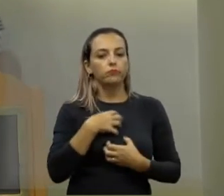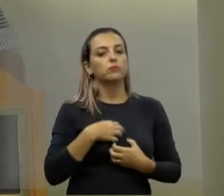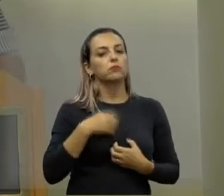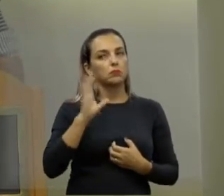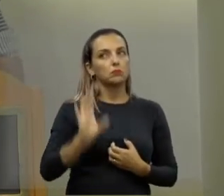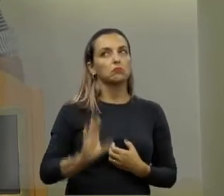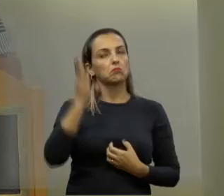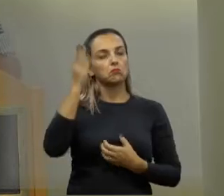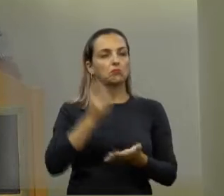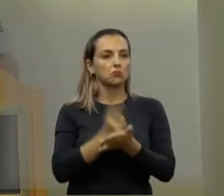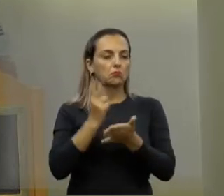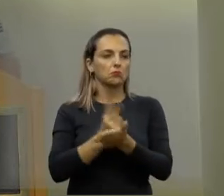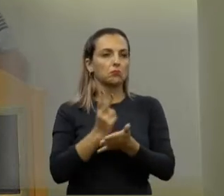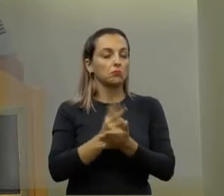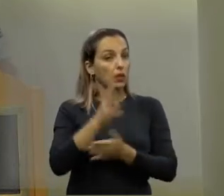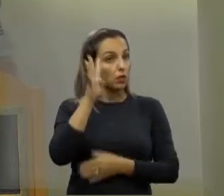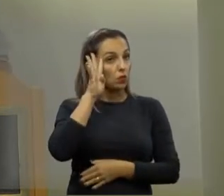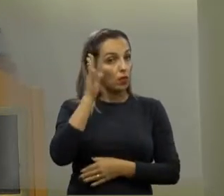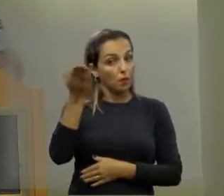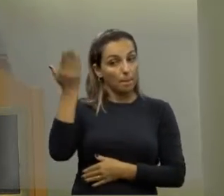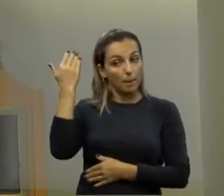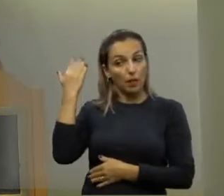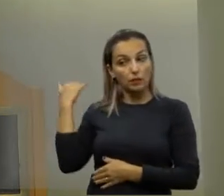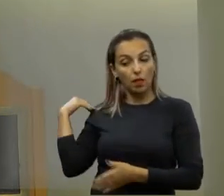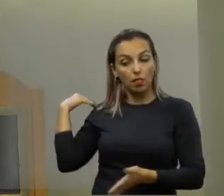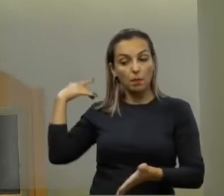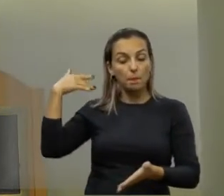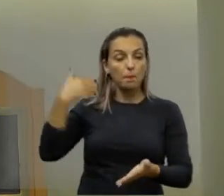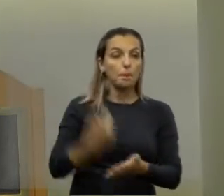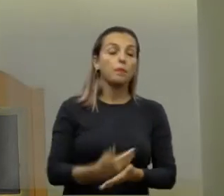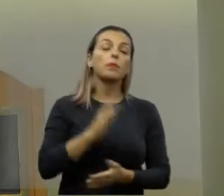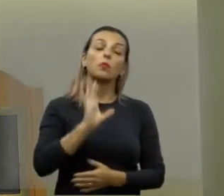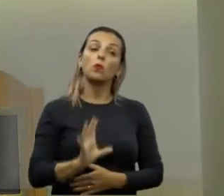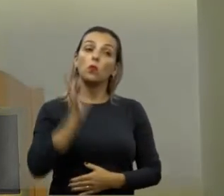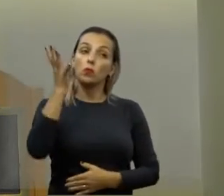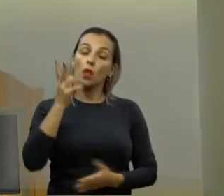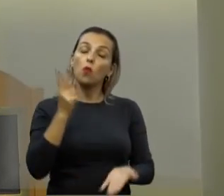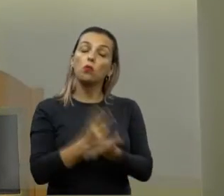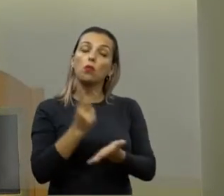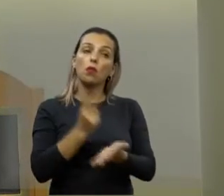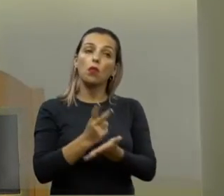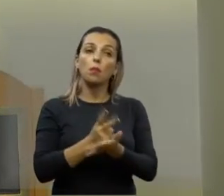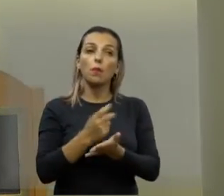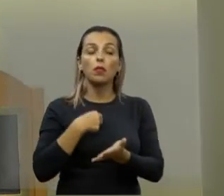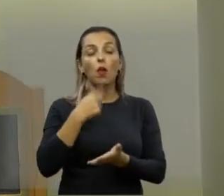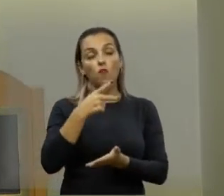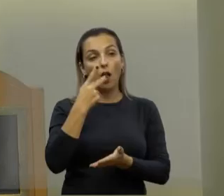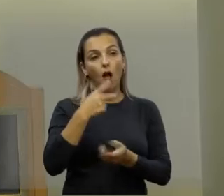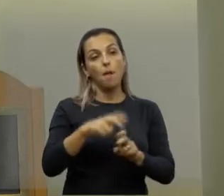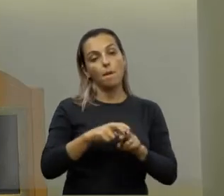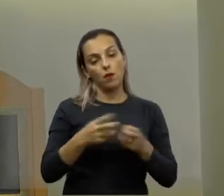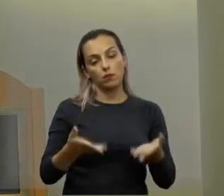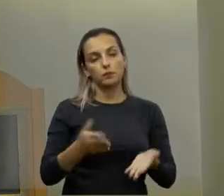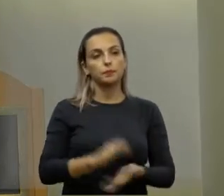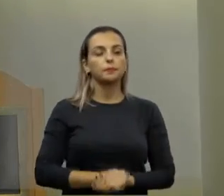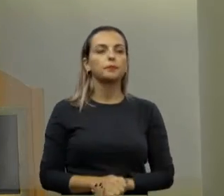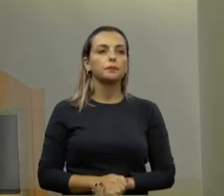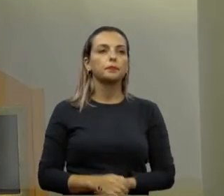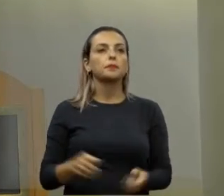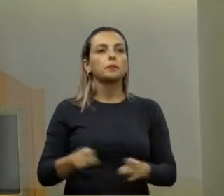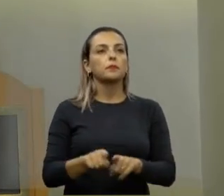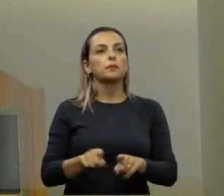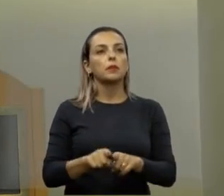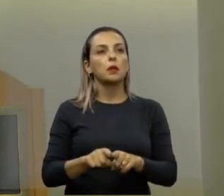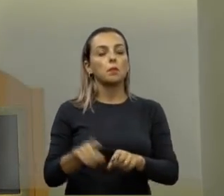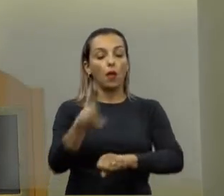no último período é da quarta-feira passada até hoje só aconteceu bastante não gostaria de registrar aqui na seção gostaria também de colocado